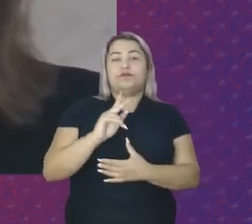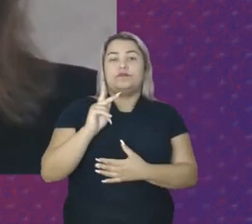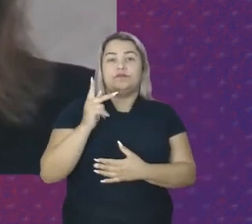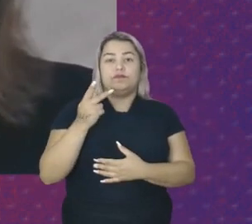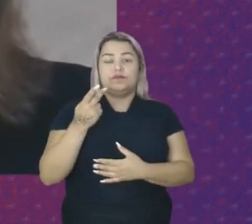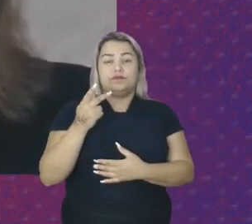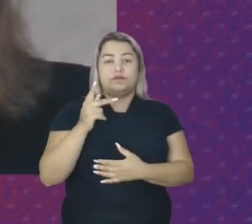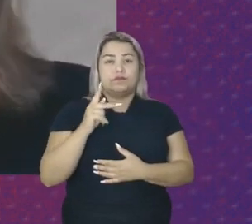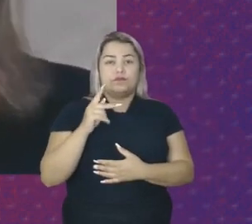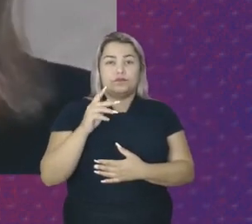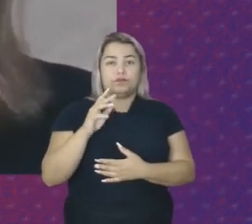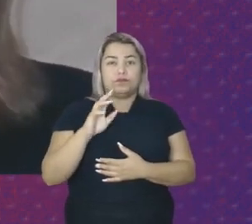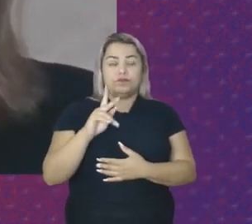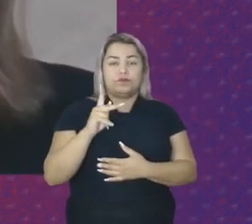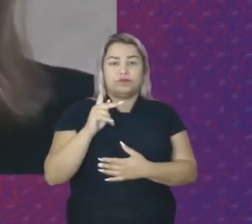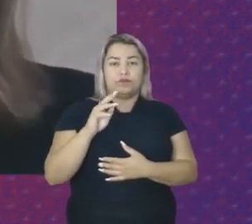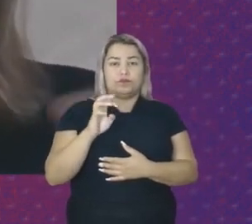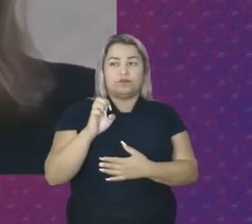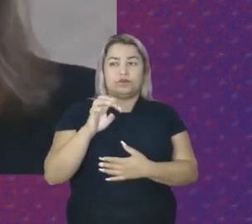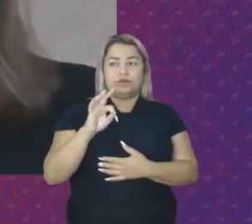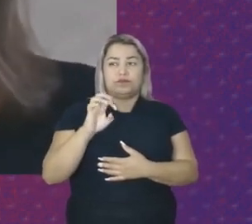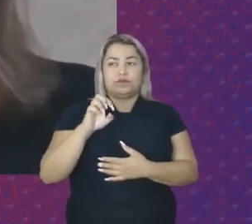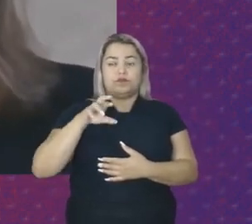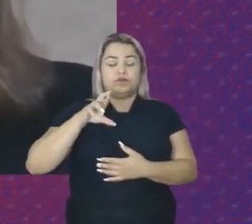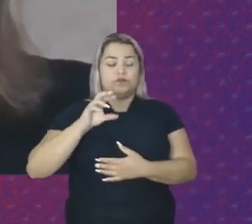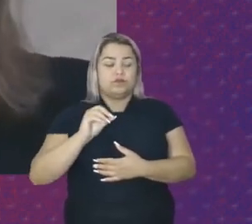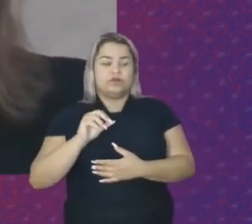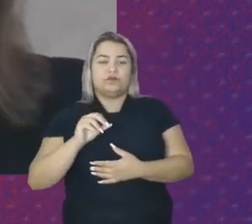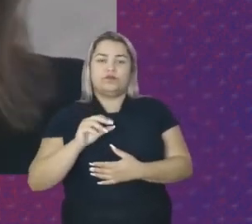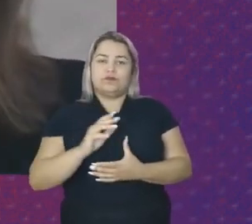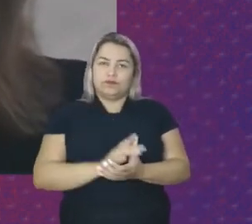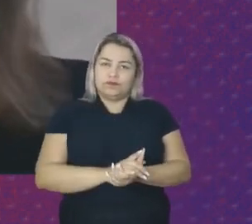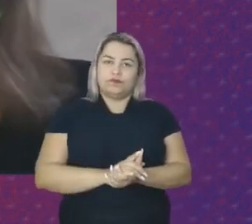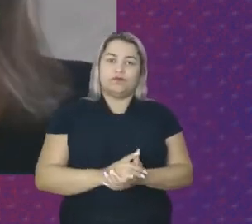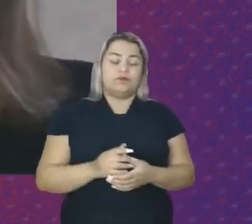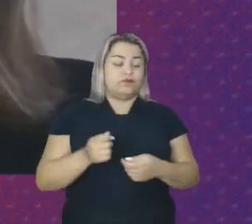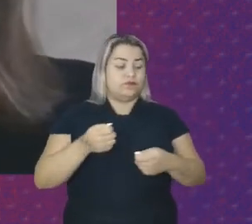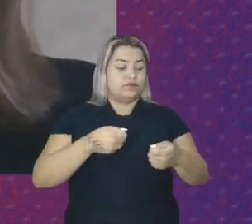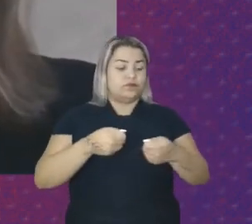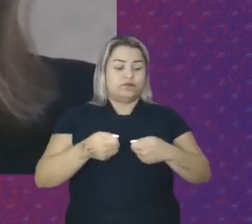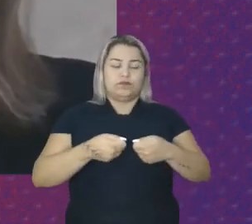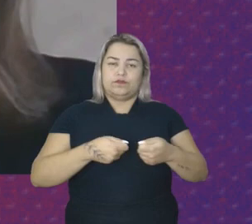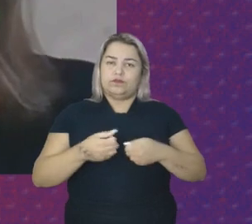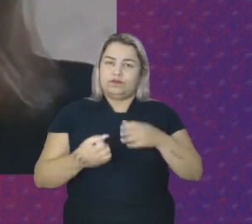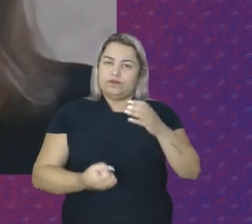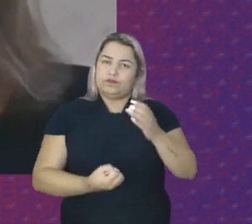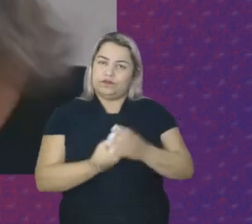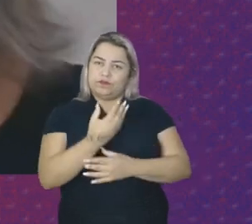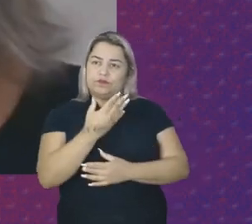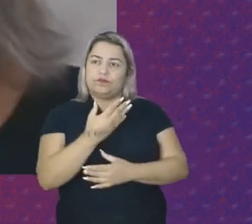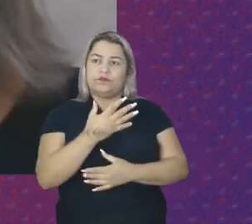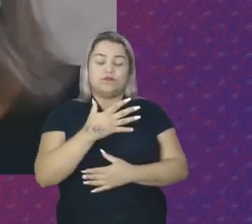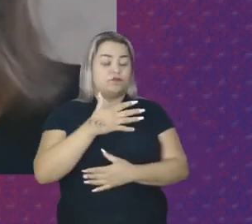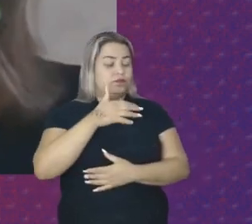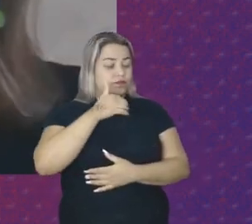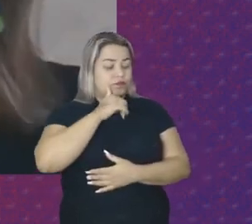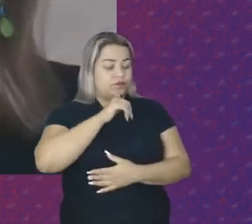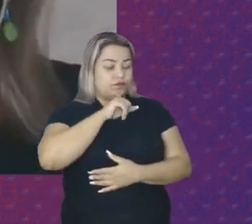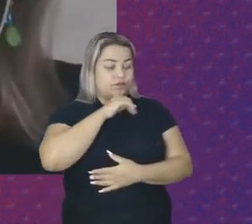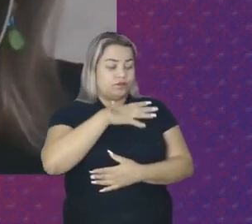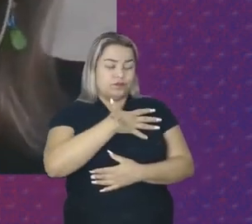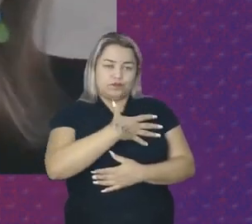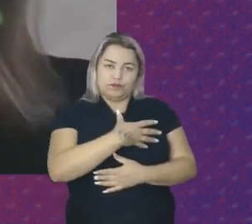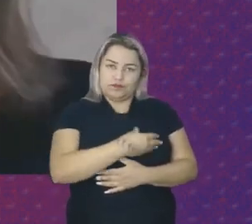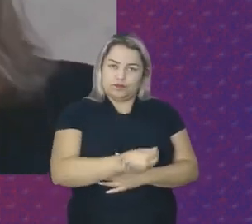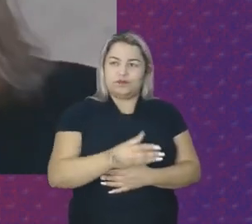um conceito de só visualizar e elaborar políticas para as mulheres a partir da maternidade, já